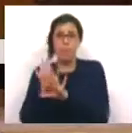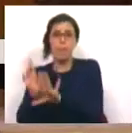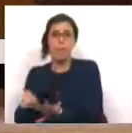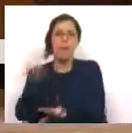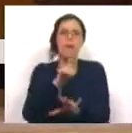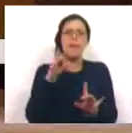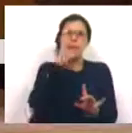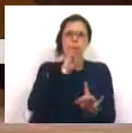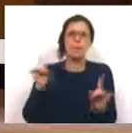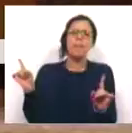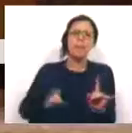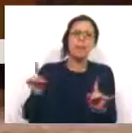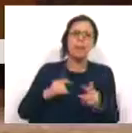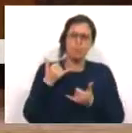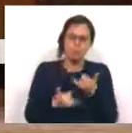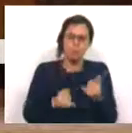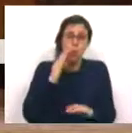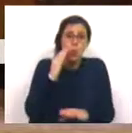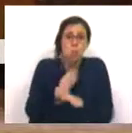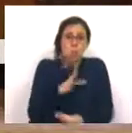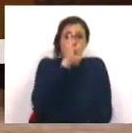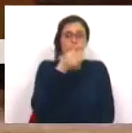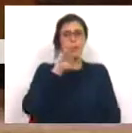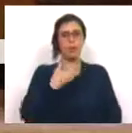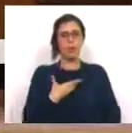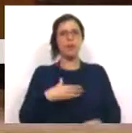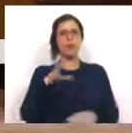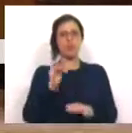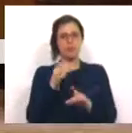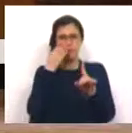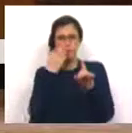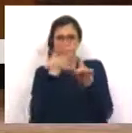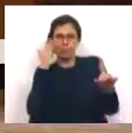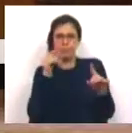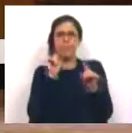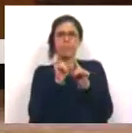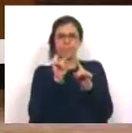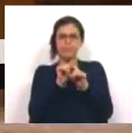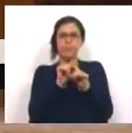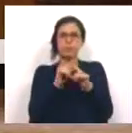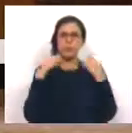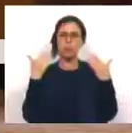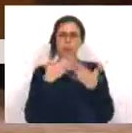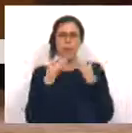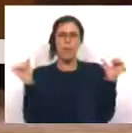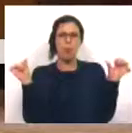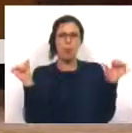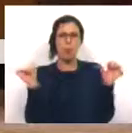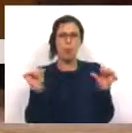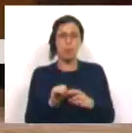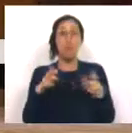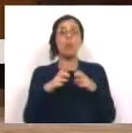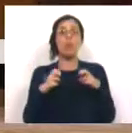os sucessivos governos, e o último governo PSD-CDS muito em particular, foram cavando cada vez mais